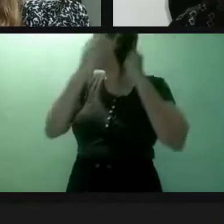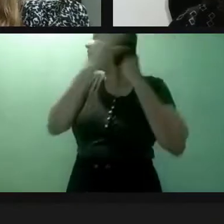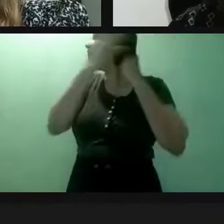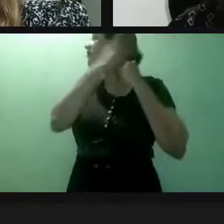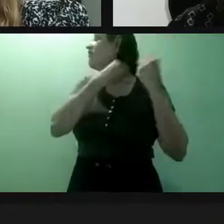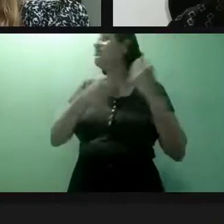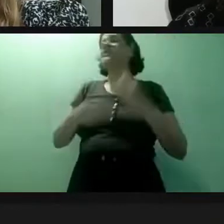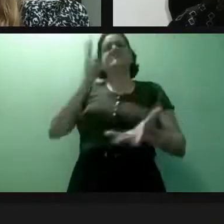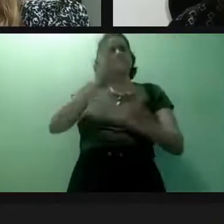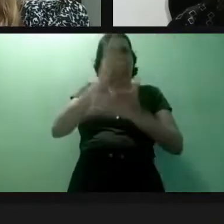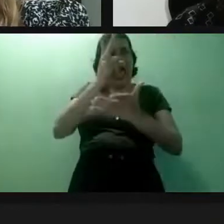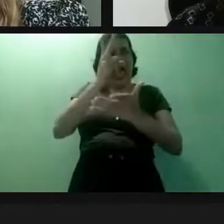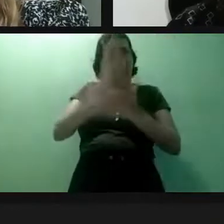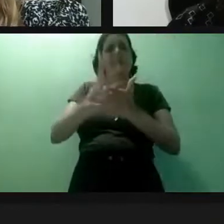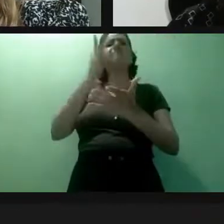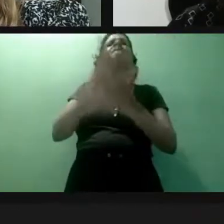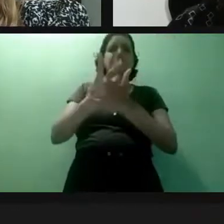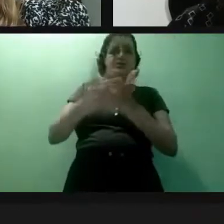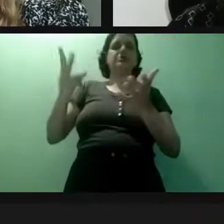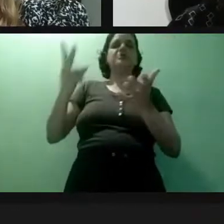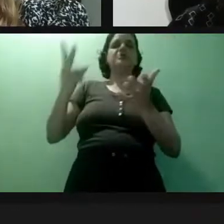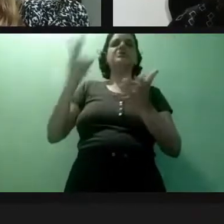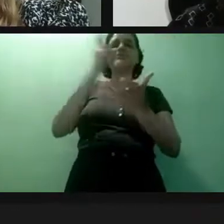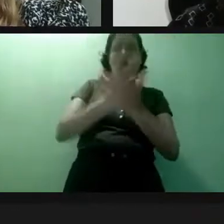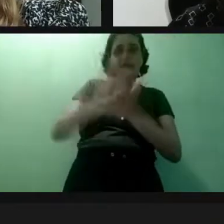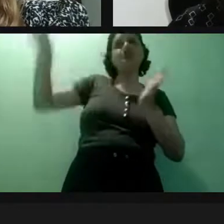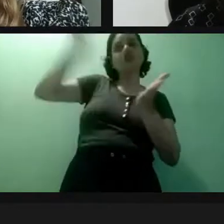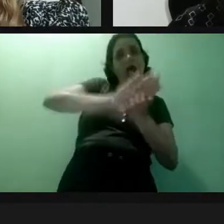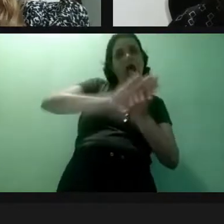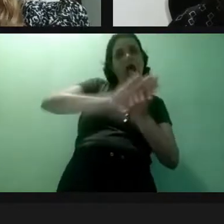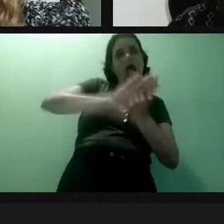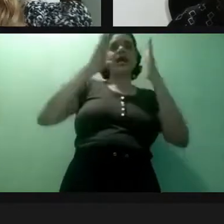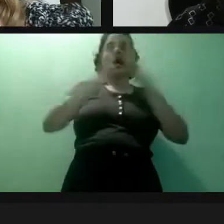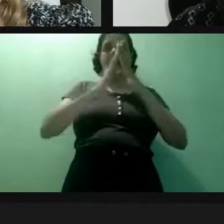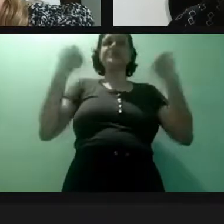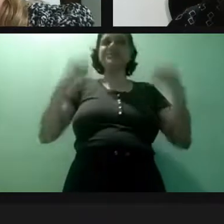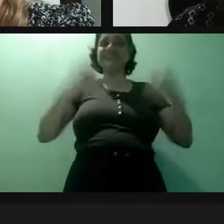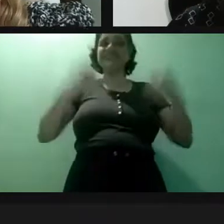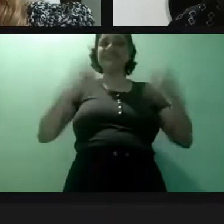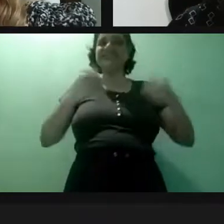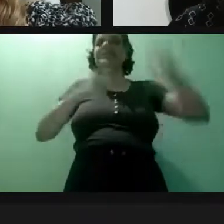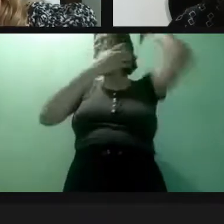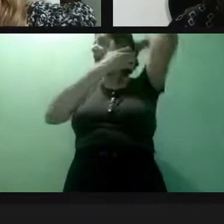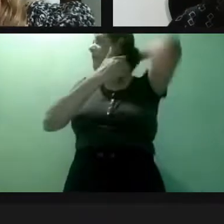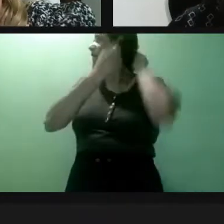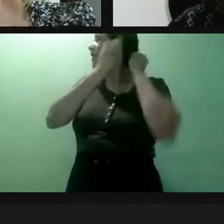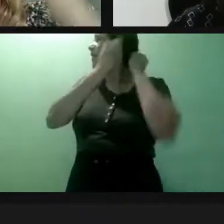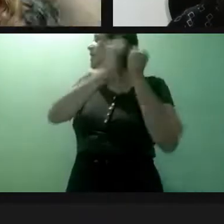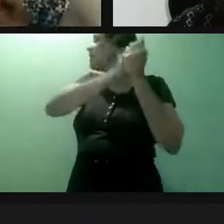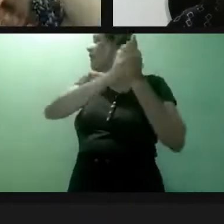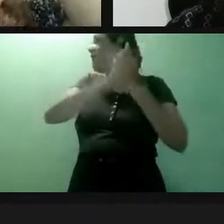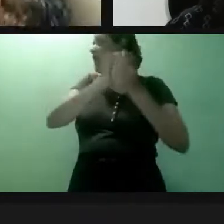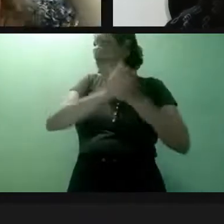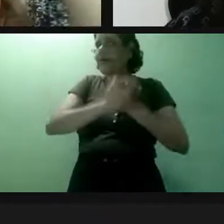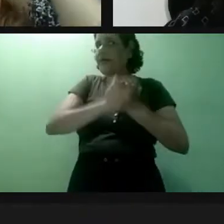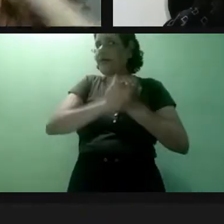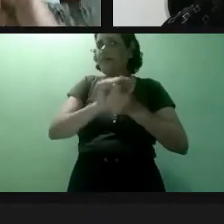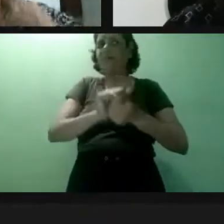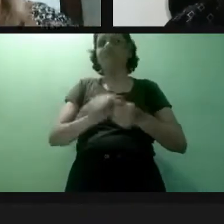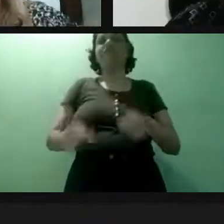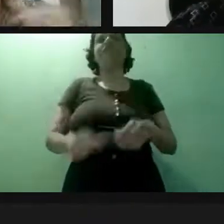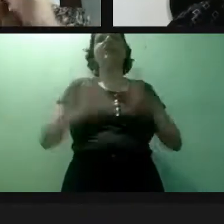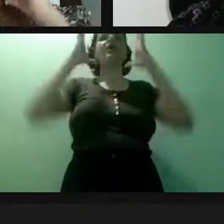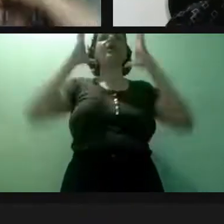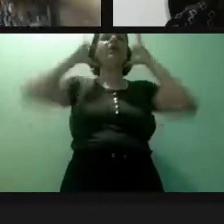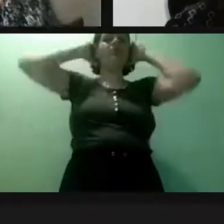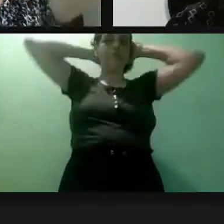Todas as vezes eu lavo o cabelo. Eu já faço o contrário. Eu saio e quando eu chego é que eu lavo. Eu saio com o cabelo preso, quando